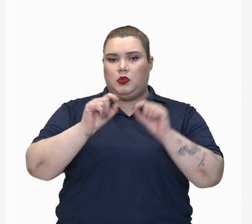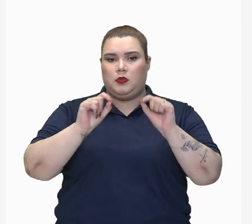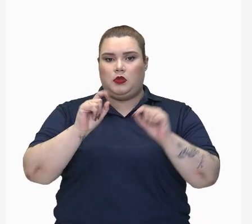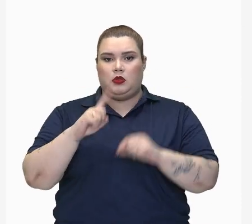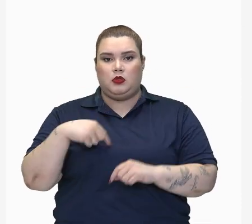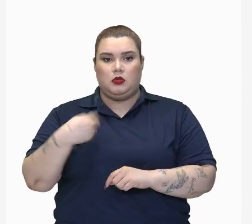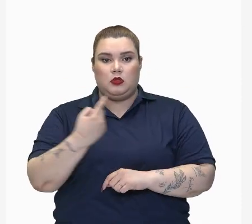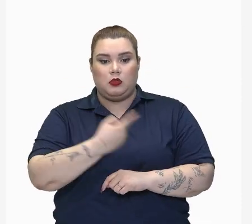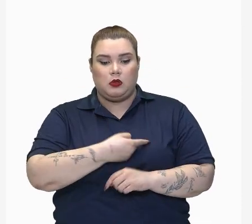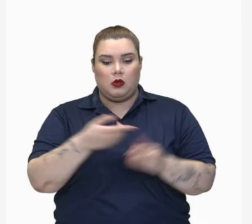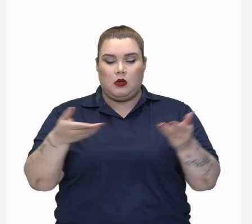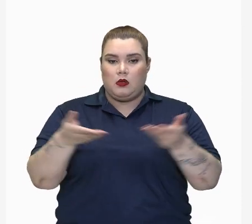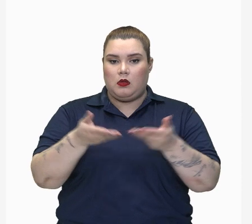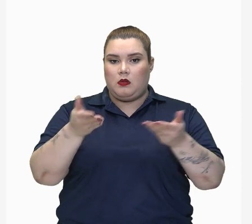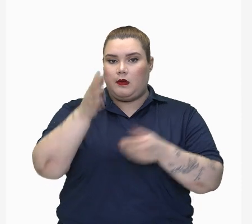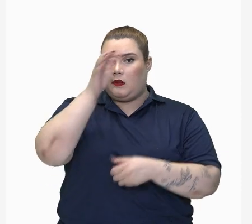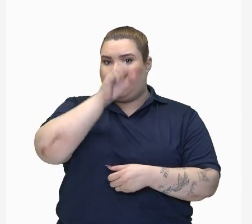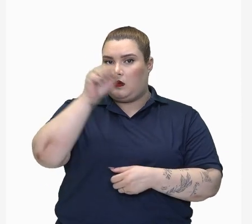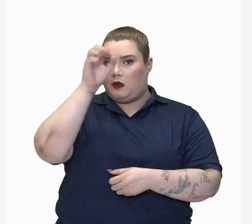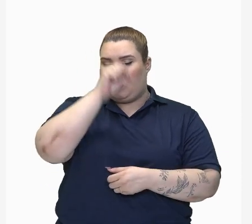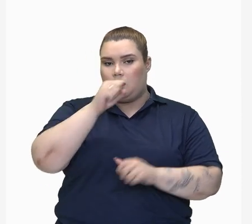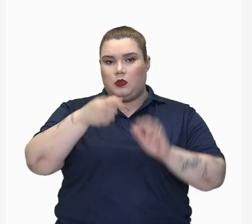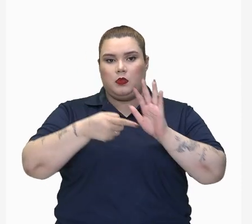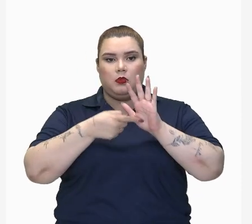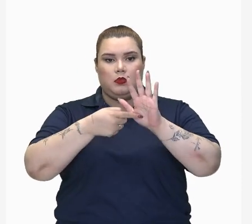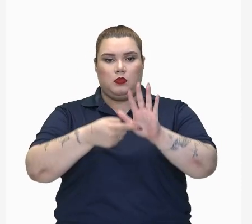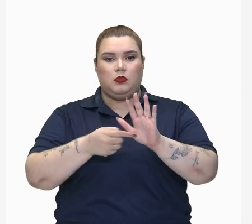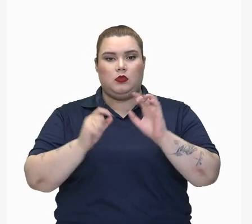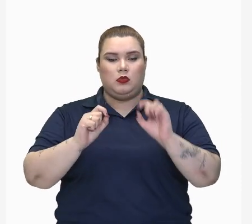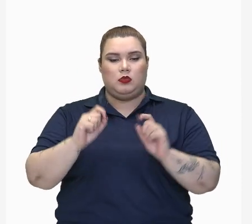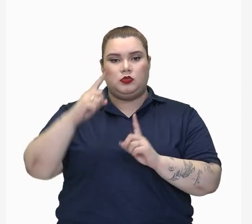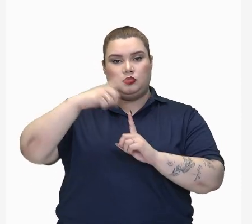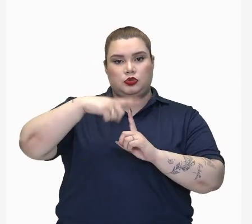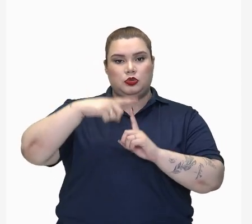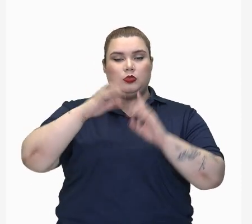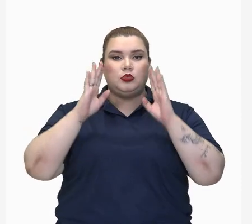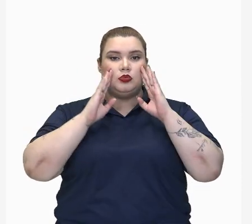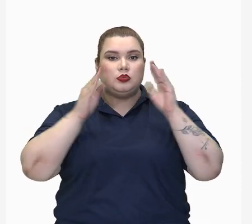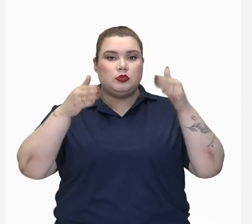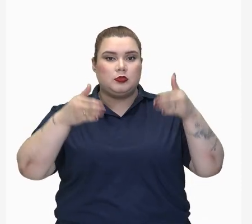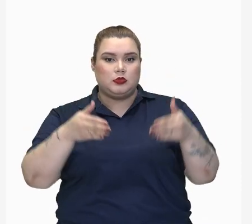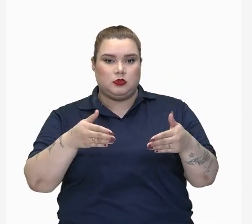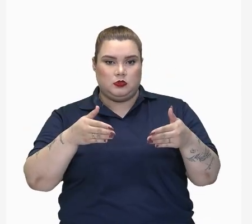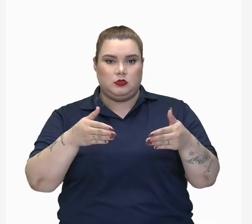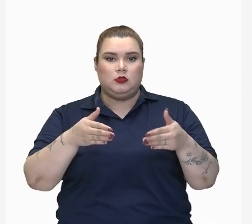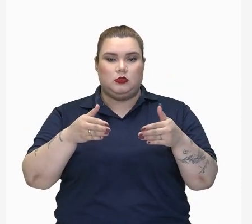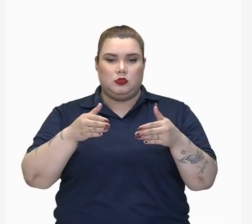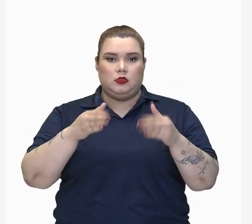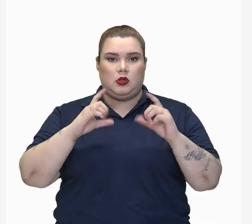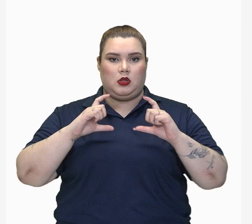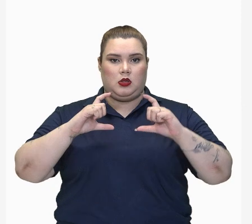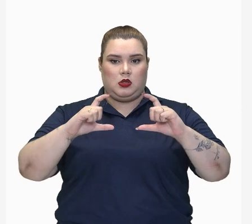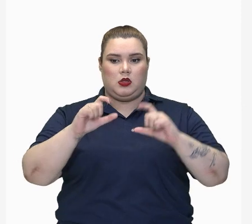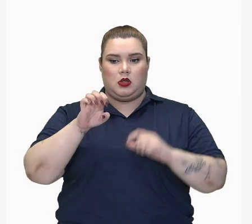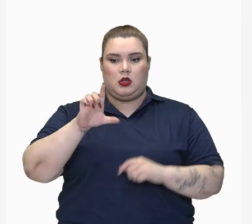aqui para um tipo bem específico de elipse, tá